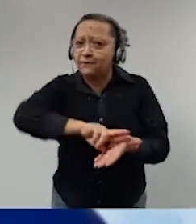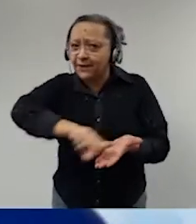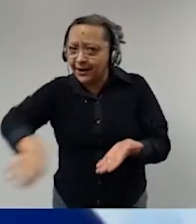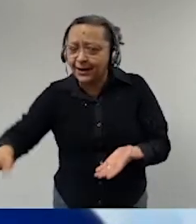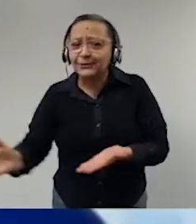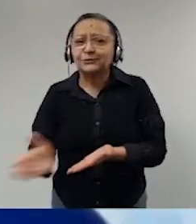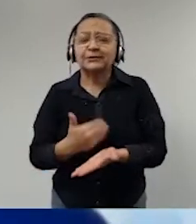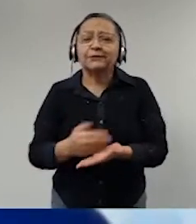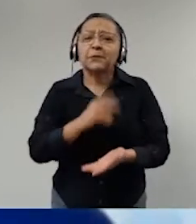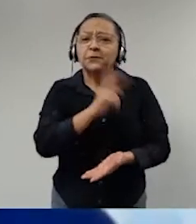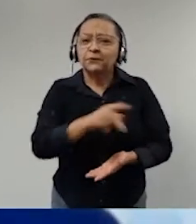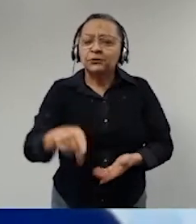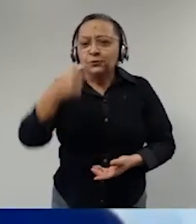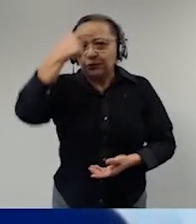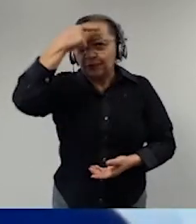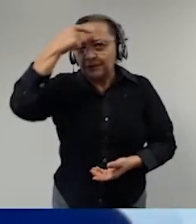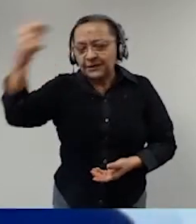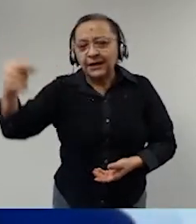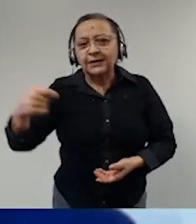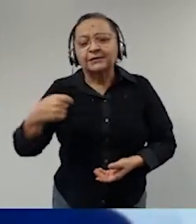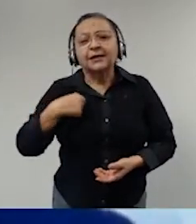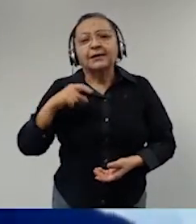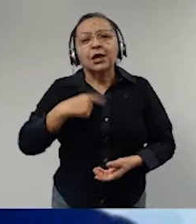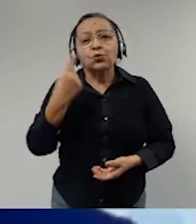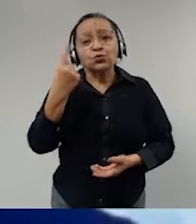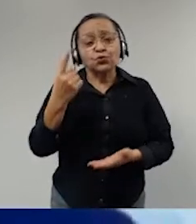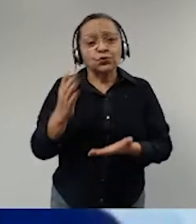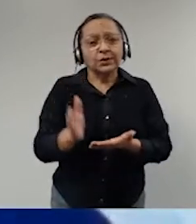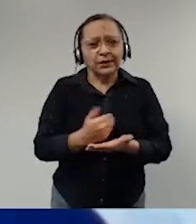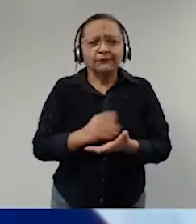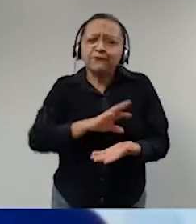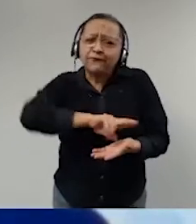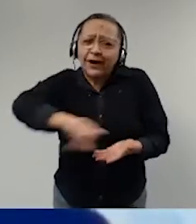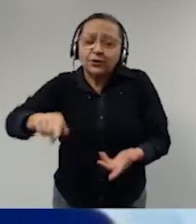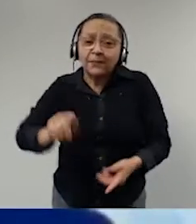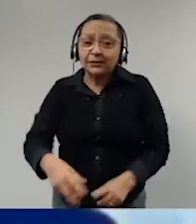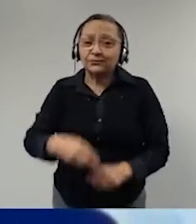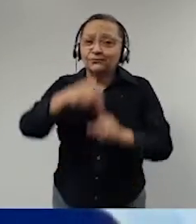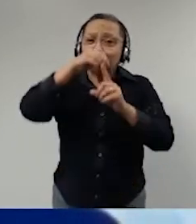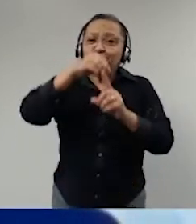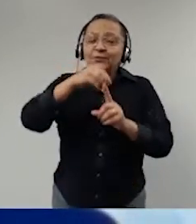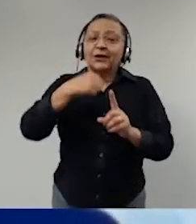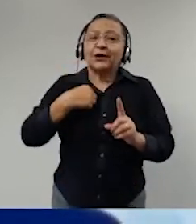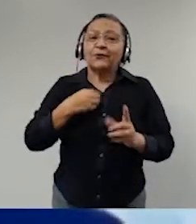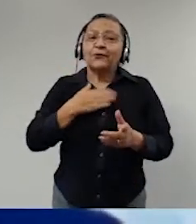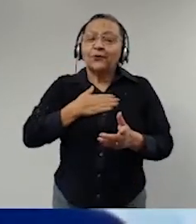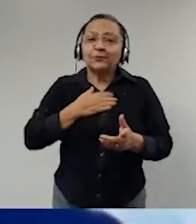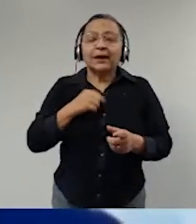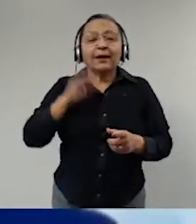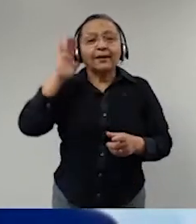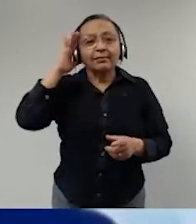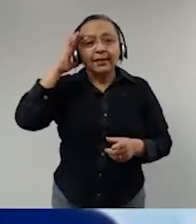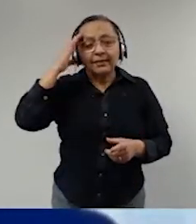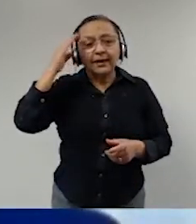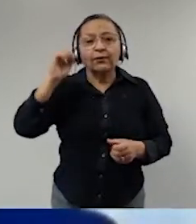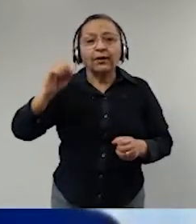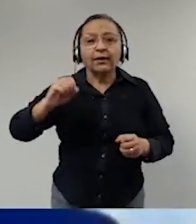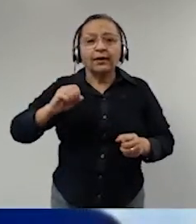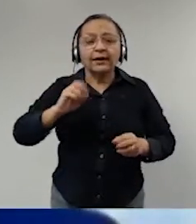universidades, autor de um livro que eu entendo, dentre outros, mas fundamental, que é para entender as